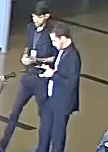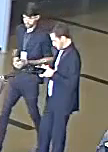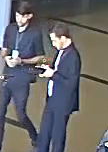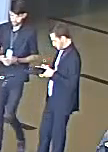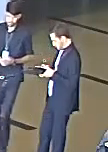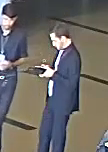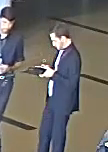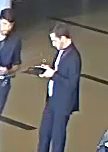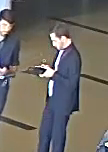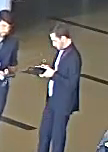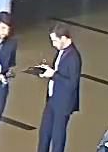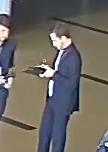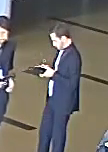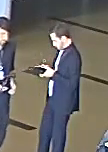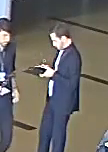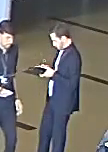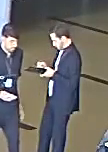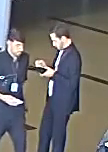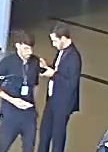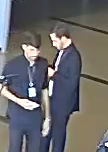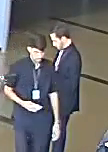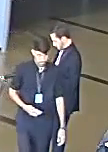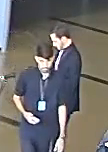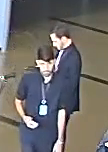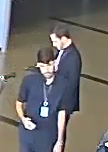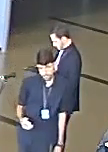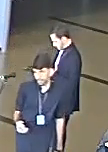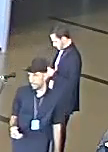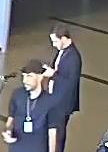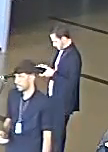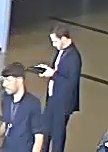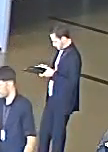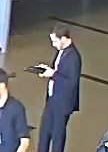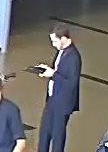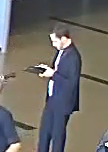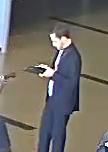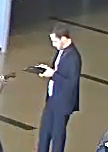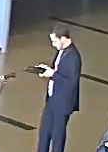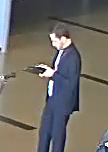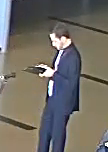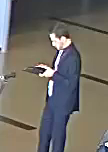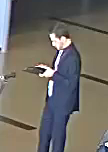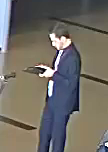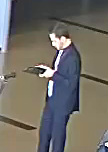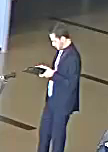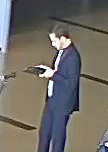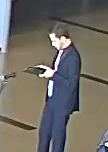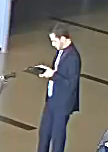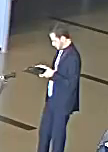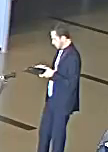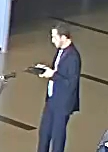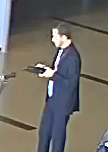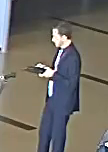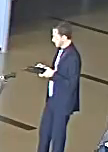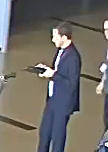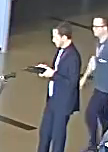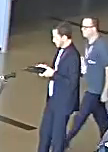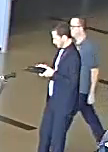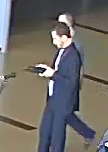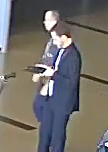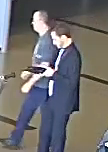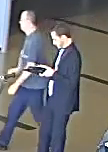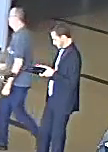eh não sei se estava presente naquela sexta-feira fiz a Deputado Betão de uma audiência pública para discutir